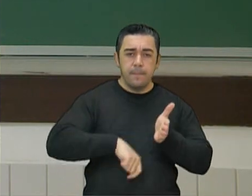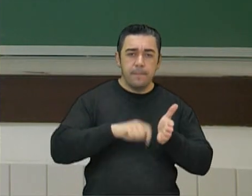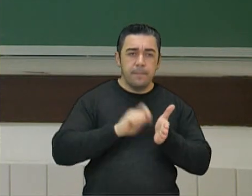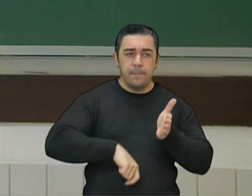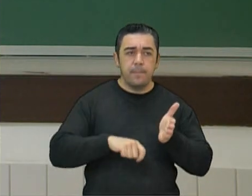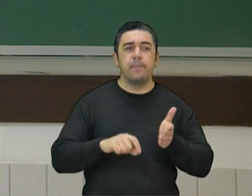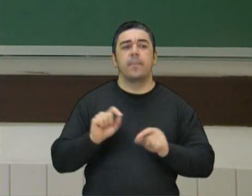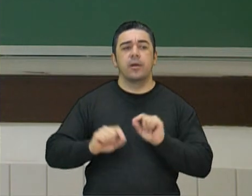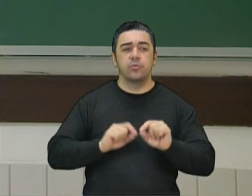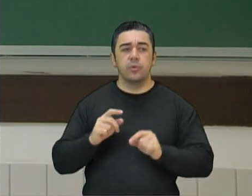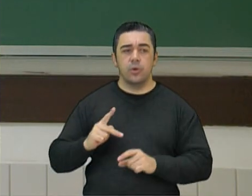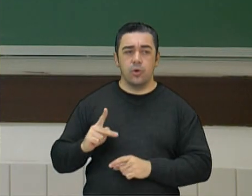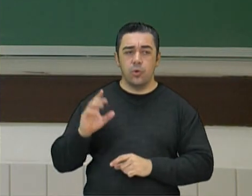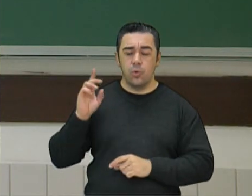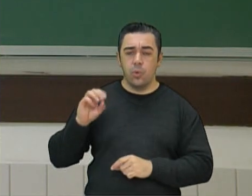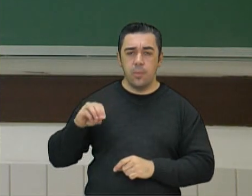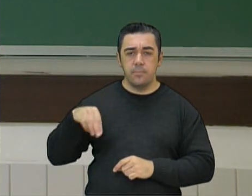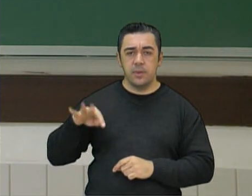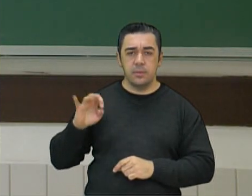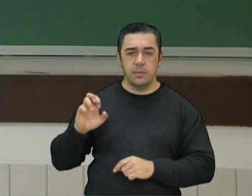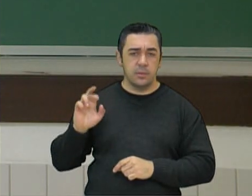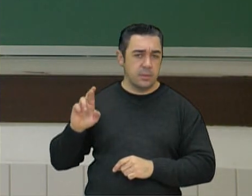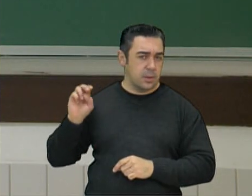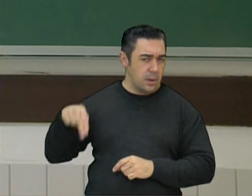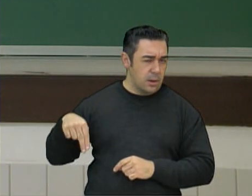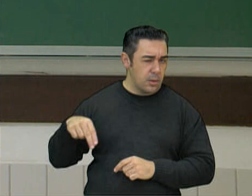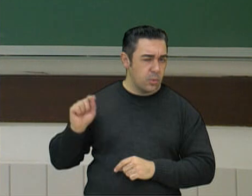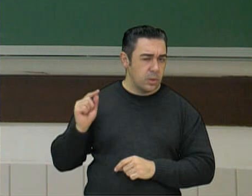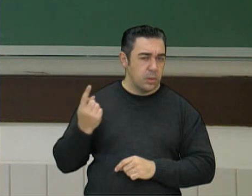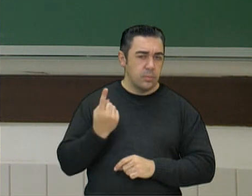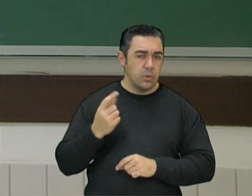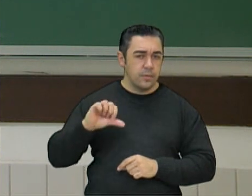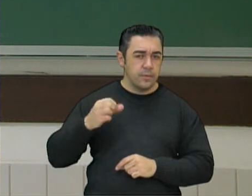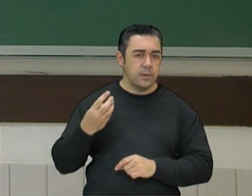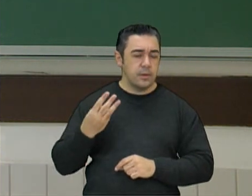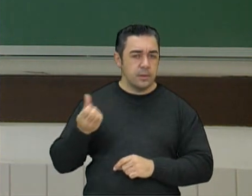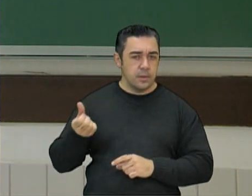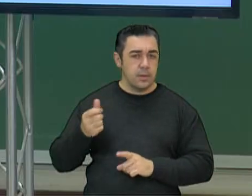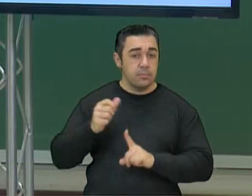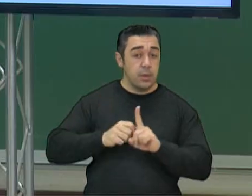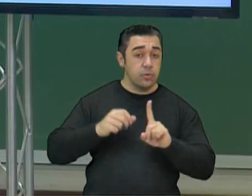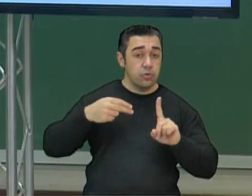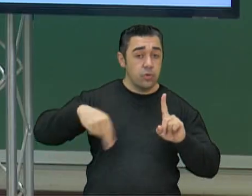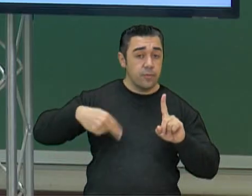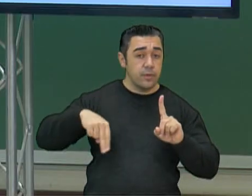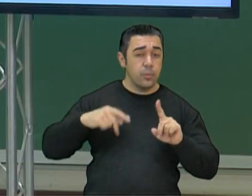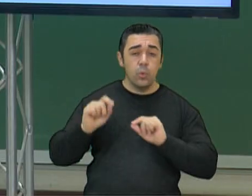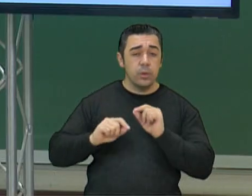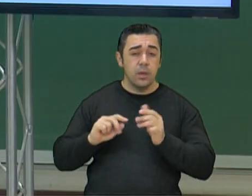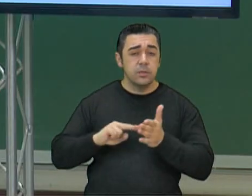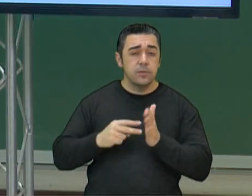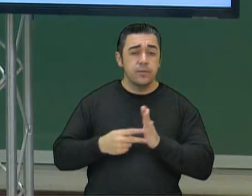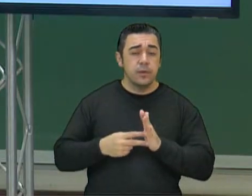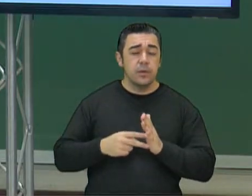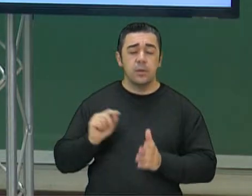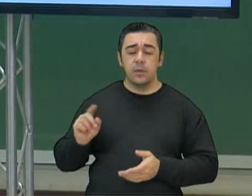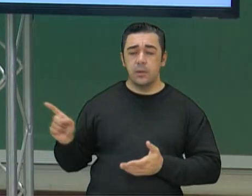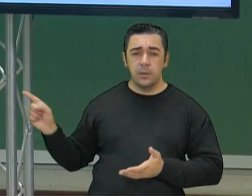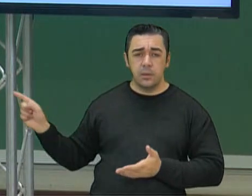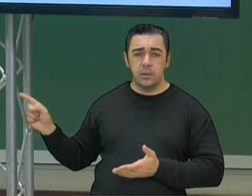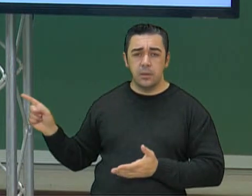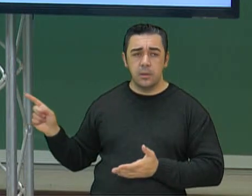Anticomintern, em novembro de 36, um mesinho depois. O que é esse pacto